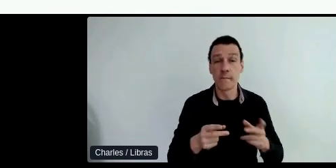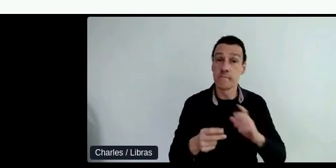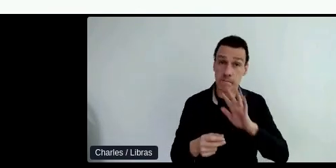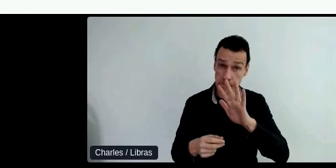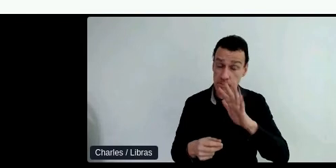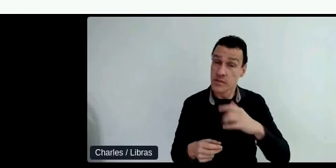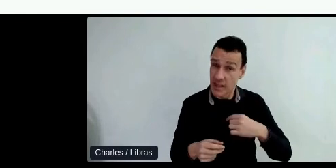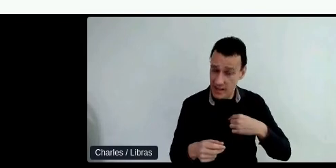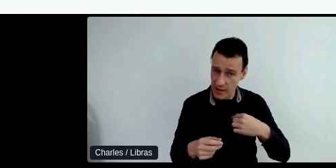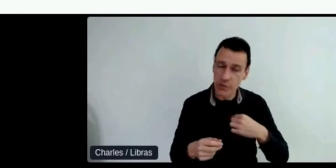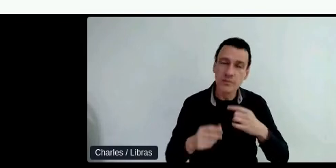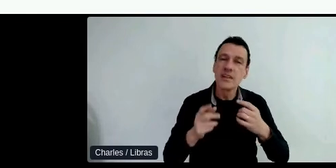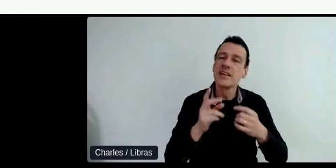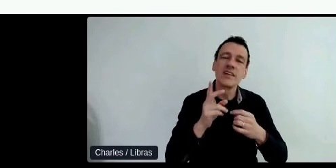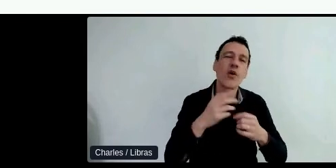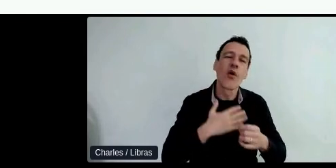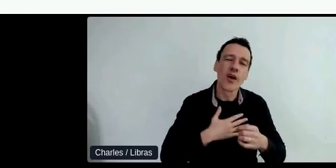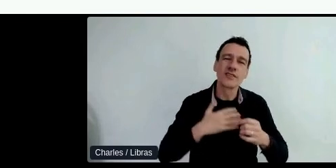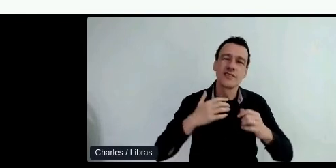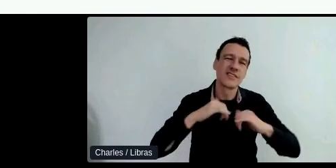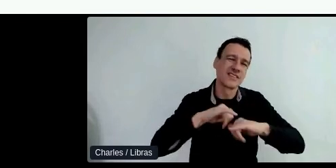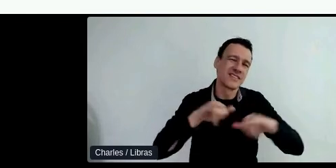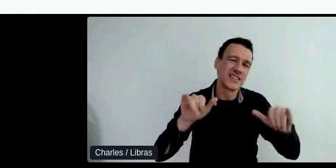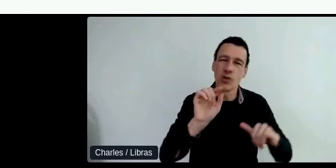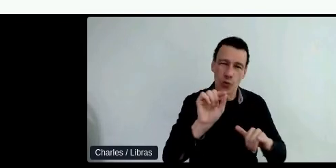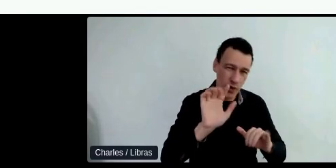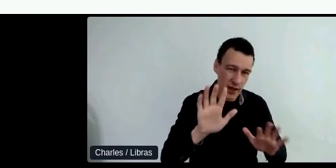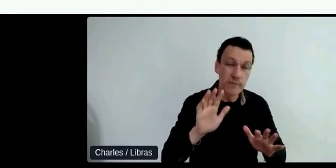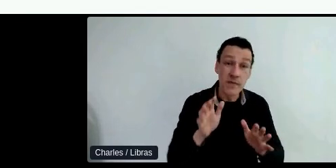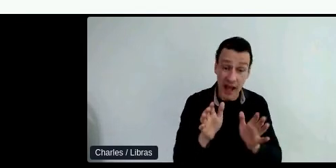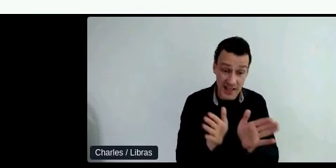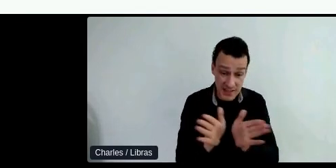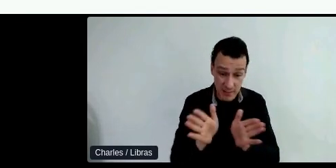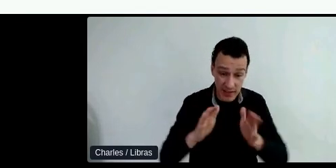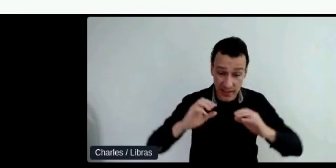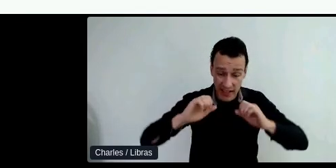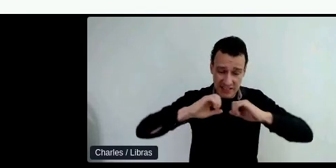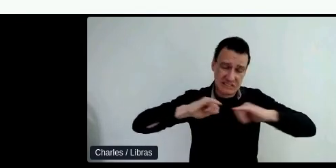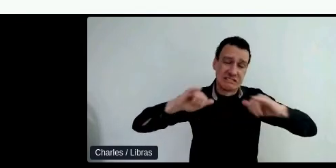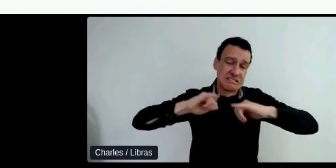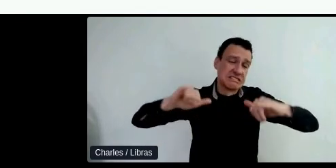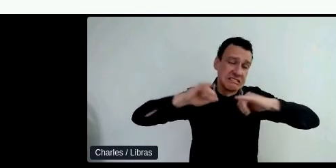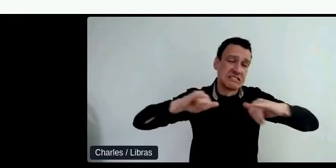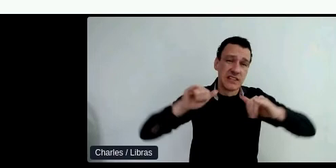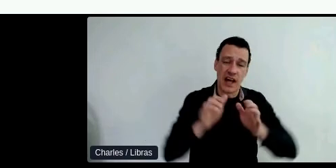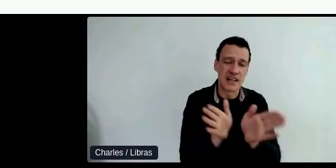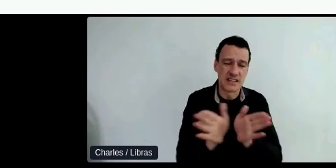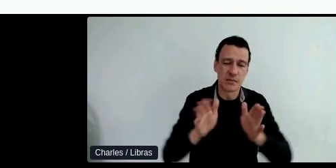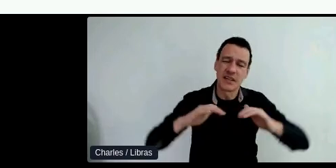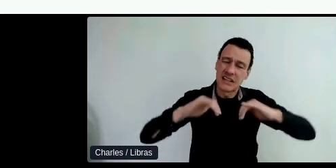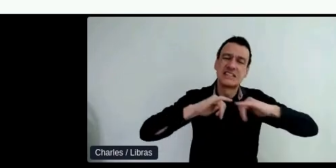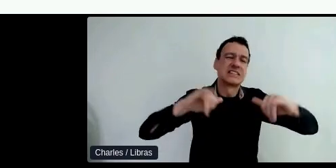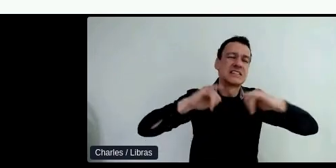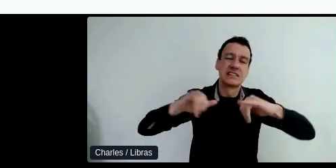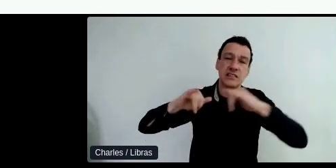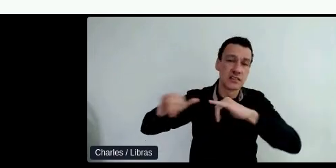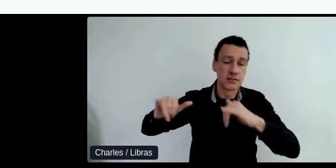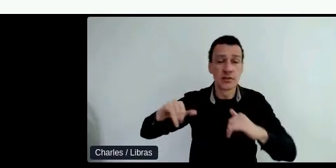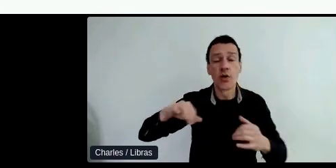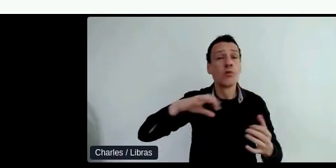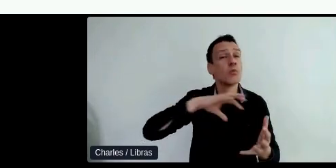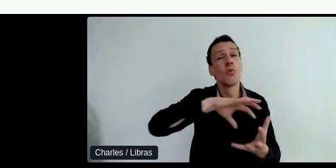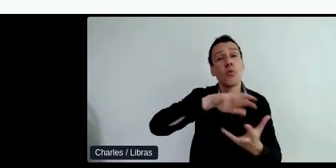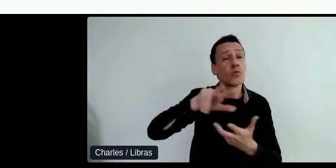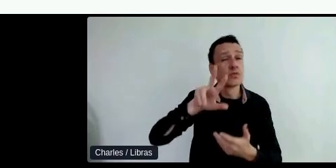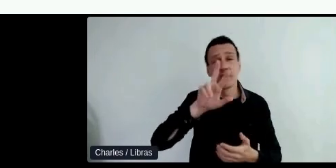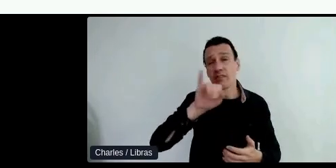aí da acessibilidade, da inclusão, mais legal vai ficar o mundo, né?